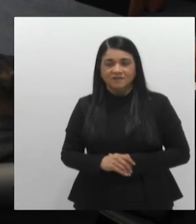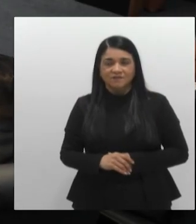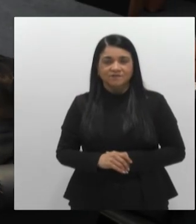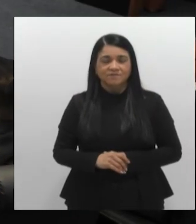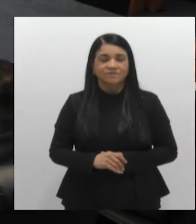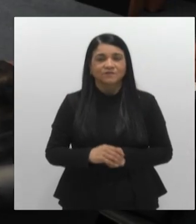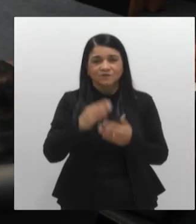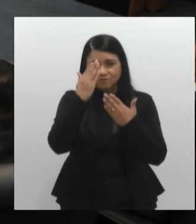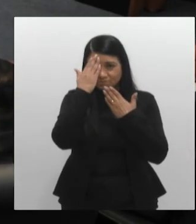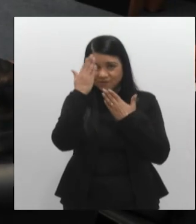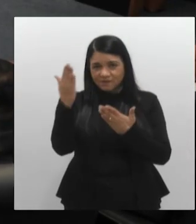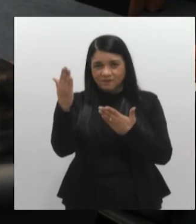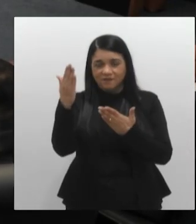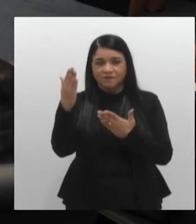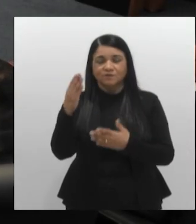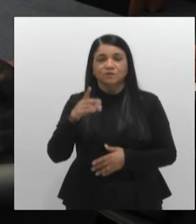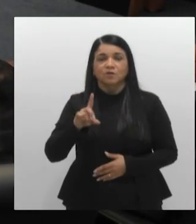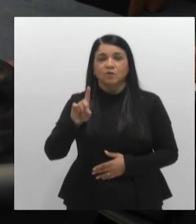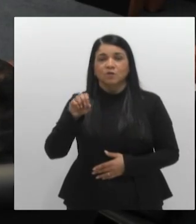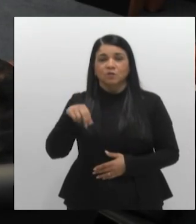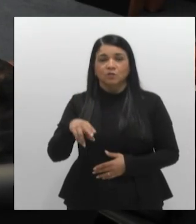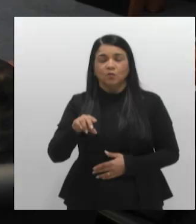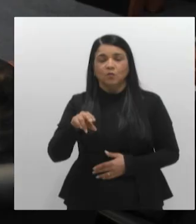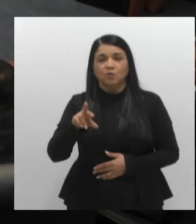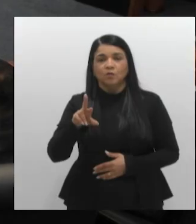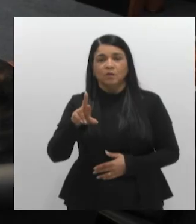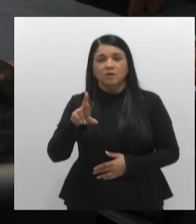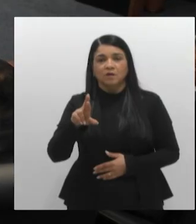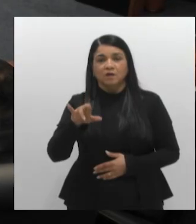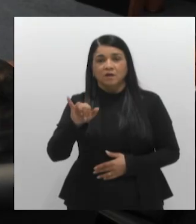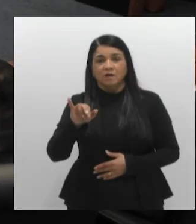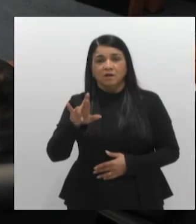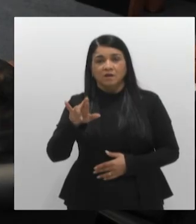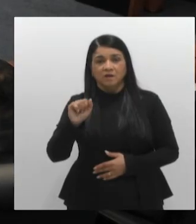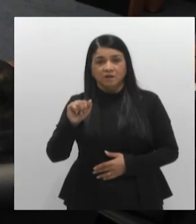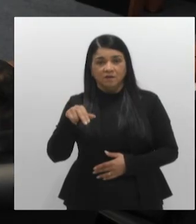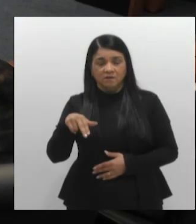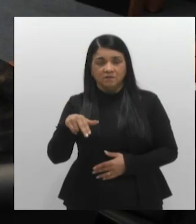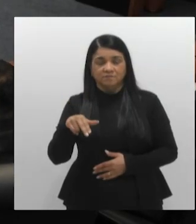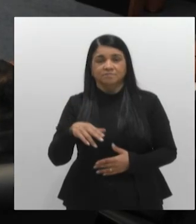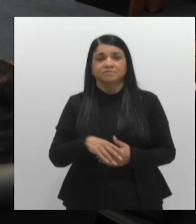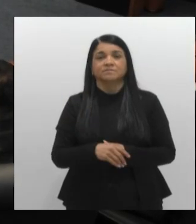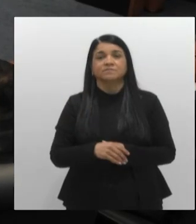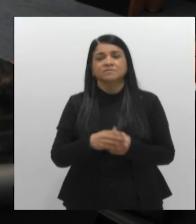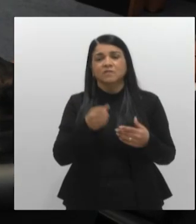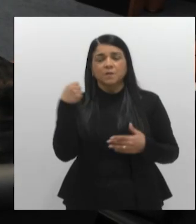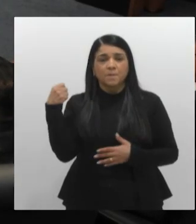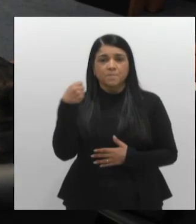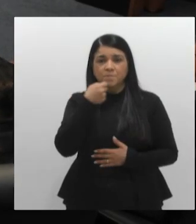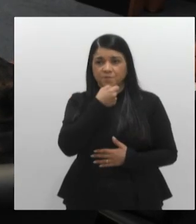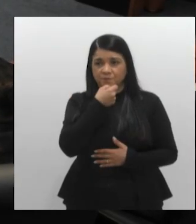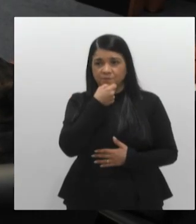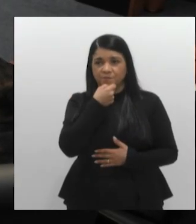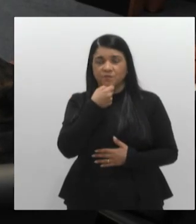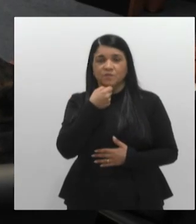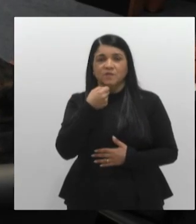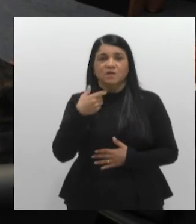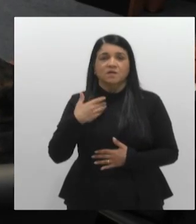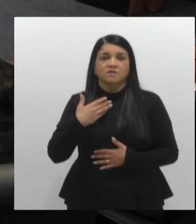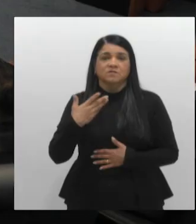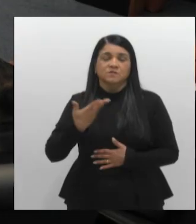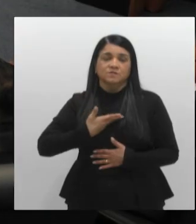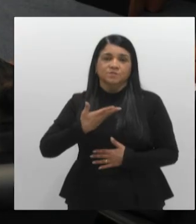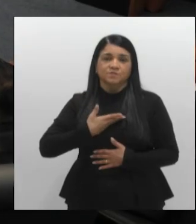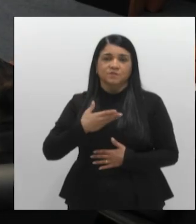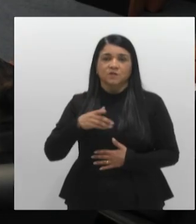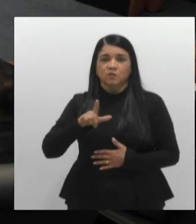Muito obrigado, Dom Riansen Franco. E agora eu quero passar a palavra a nossa querida Luciana